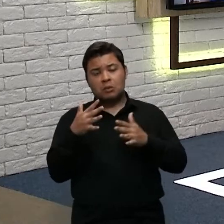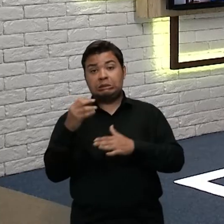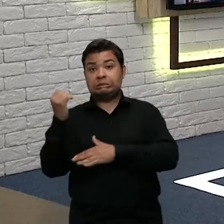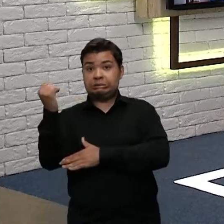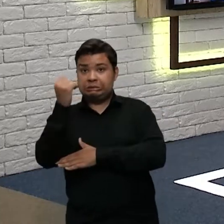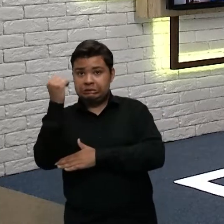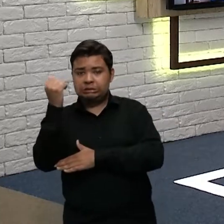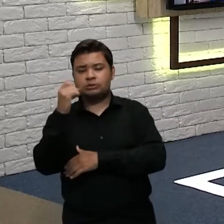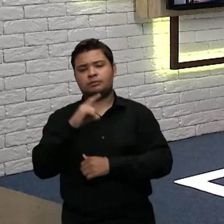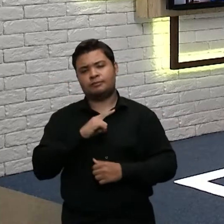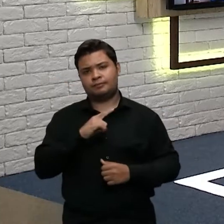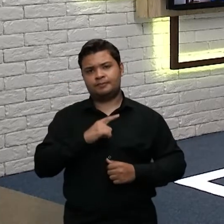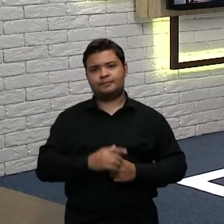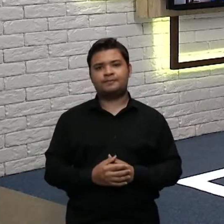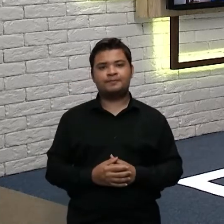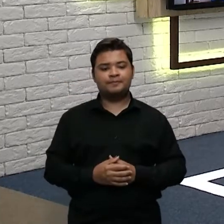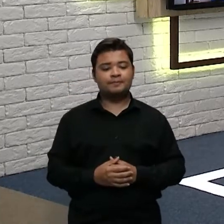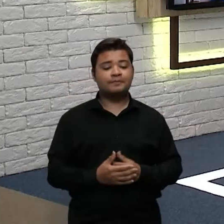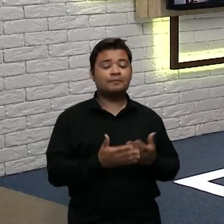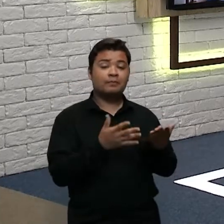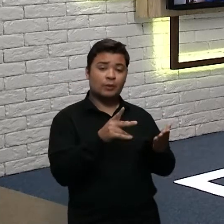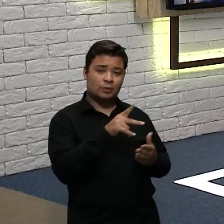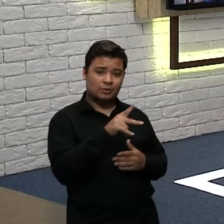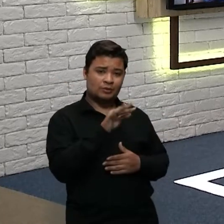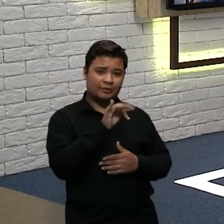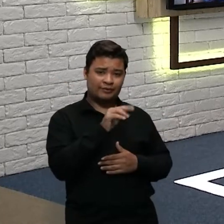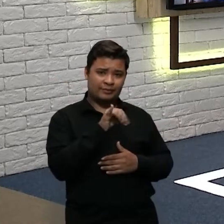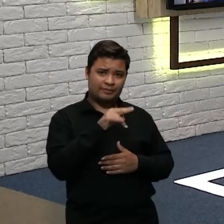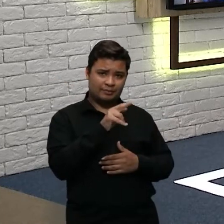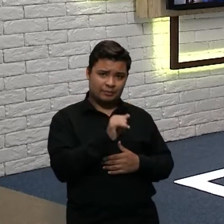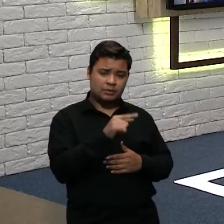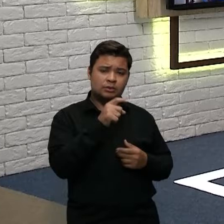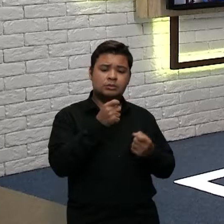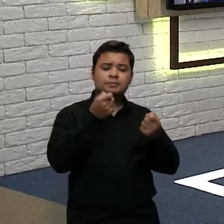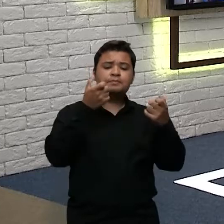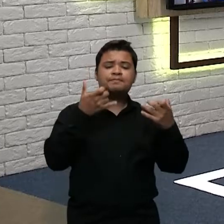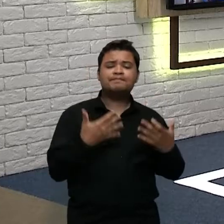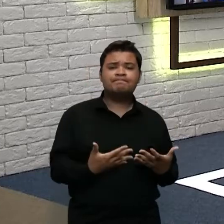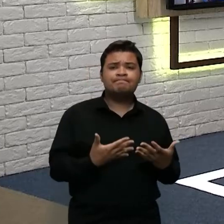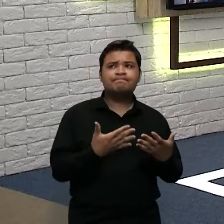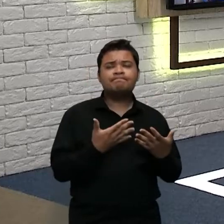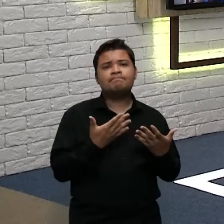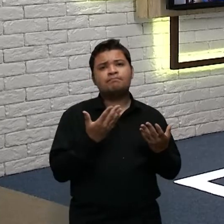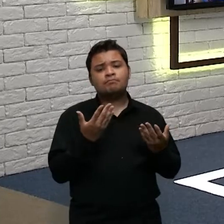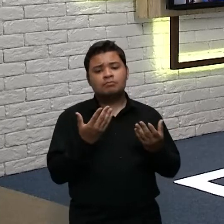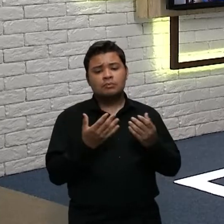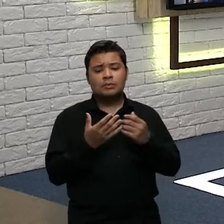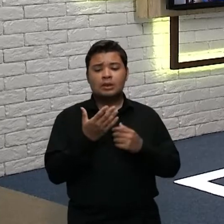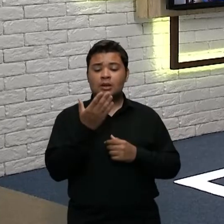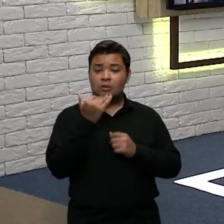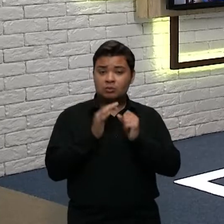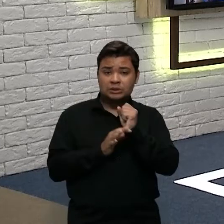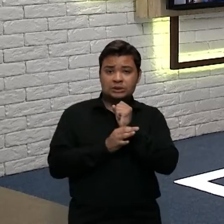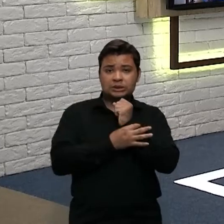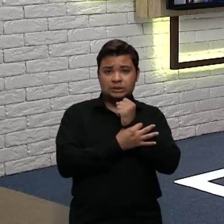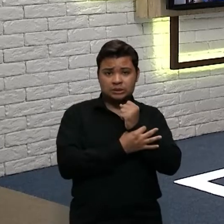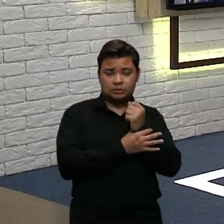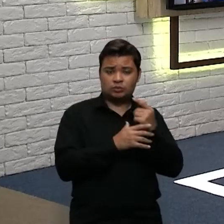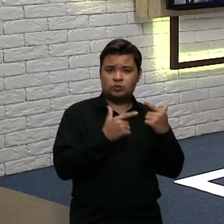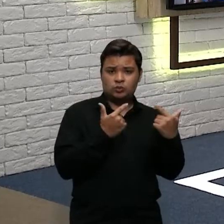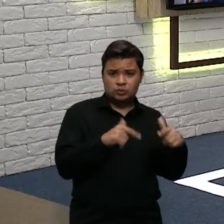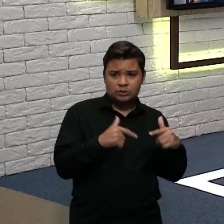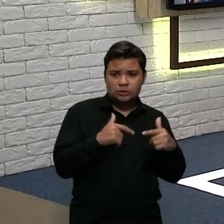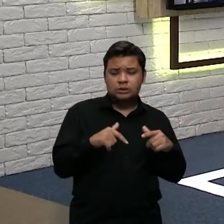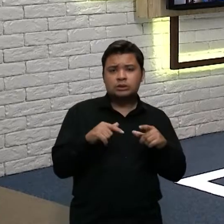E, professora Fabiana, a senhora poderia nos contextualizar a insegurança alimentar e a fome no estado